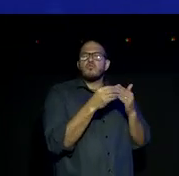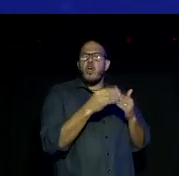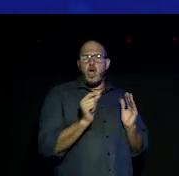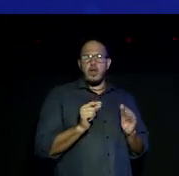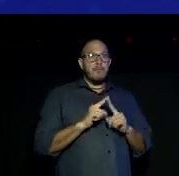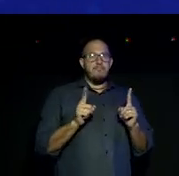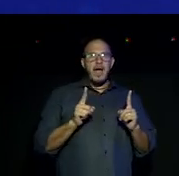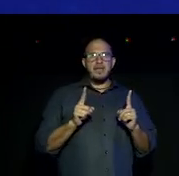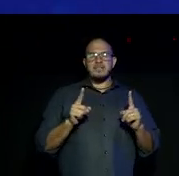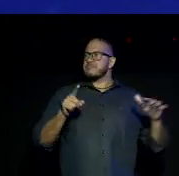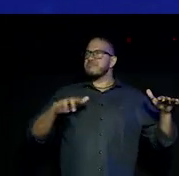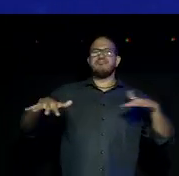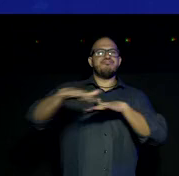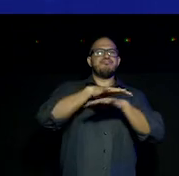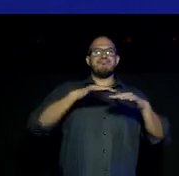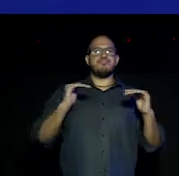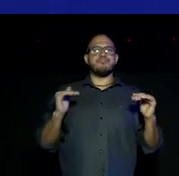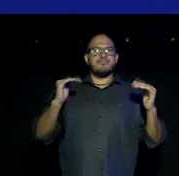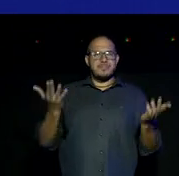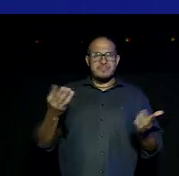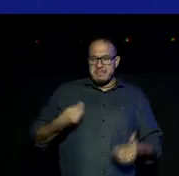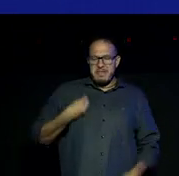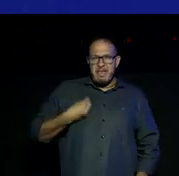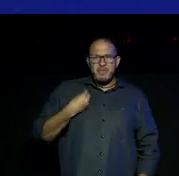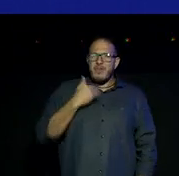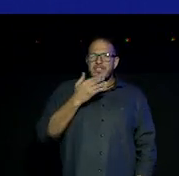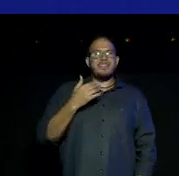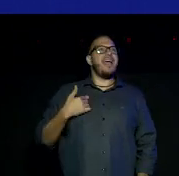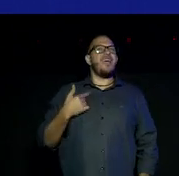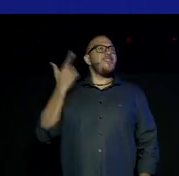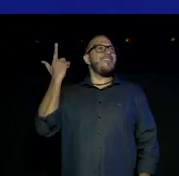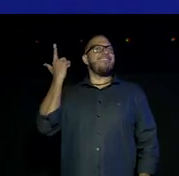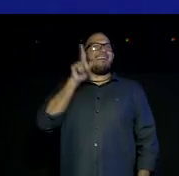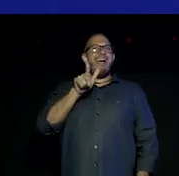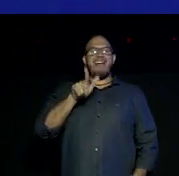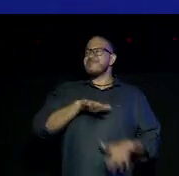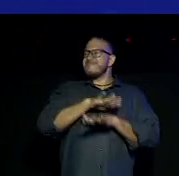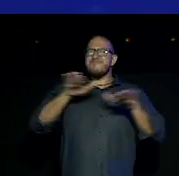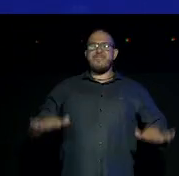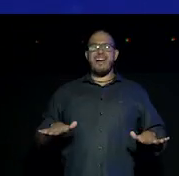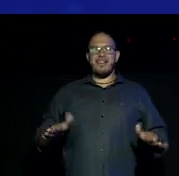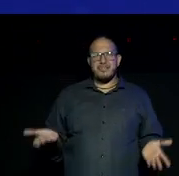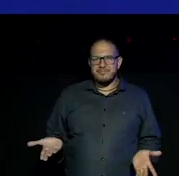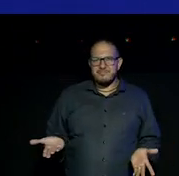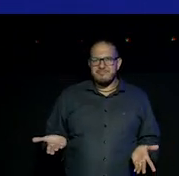Só 5, mas ser o maioral. A minha vitória não tem graça se não for sobre os